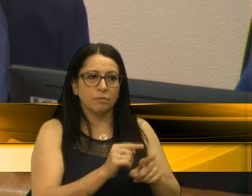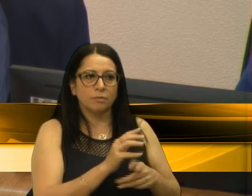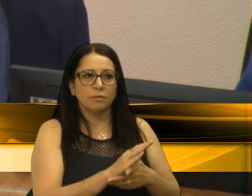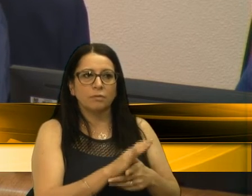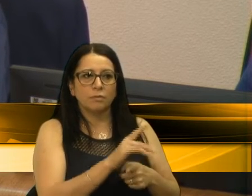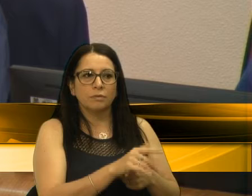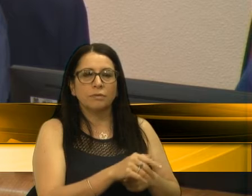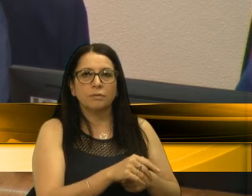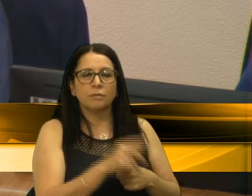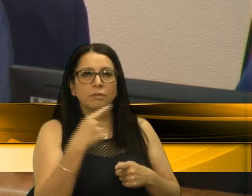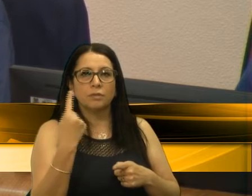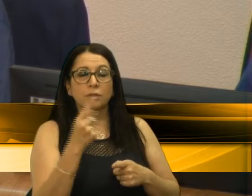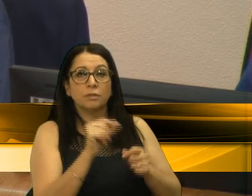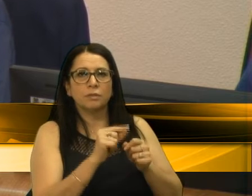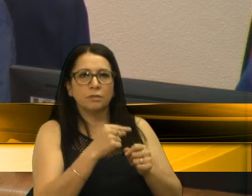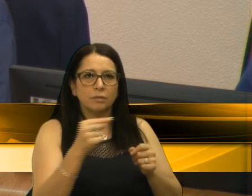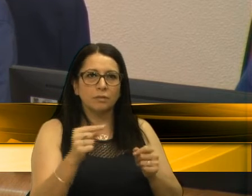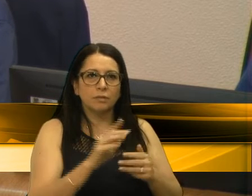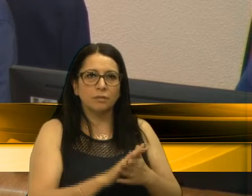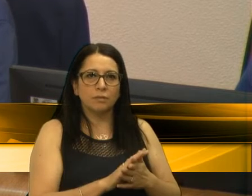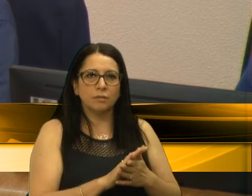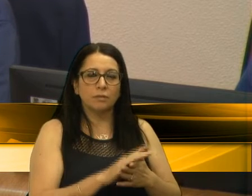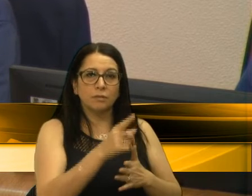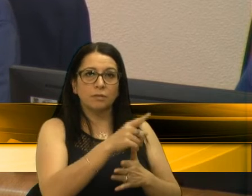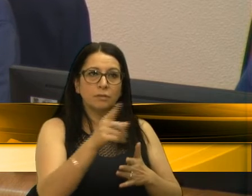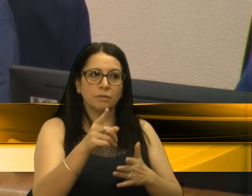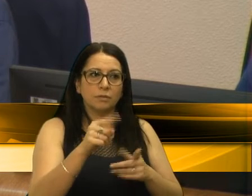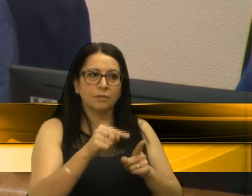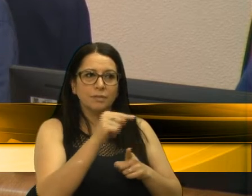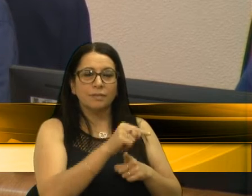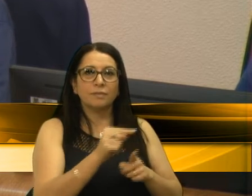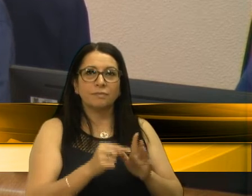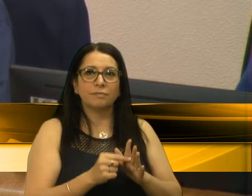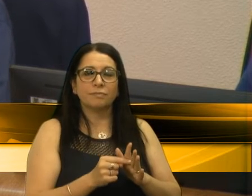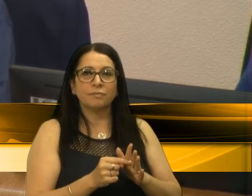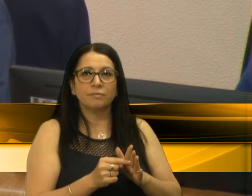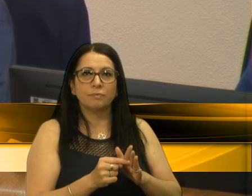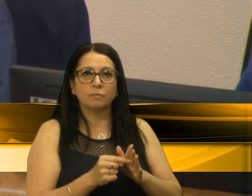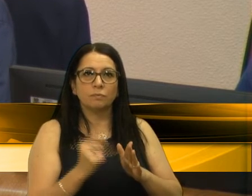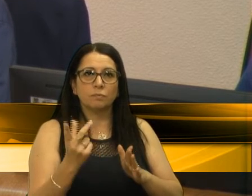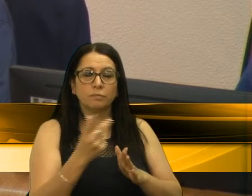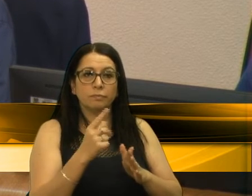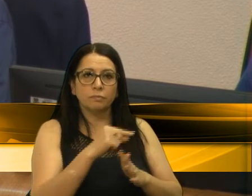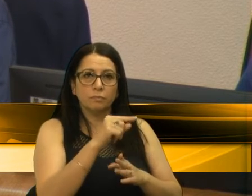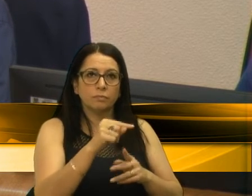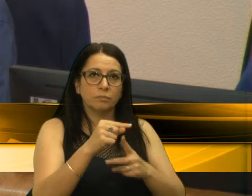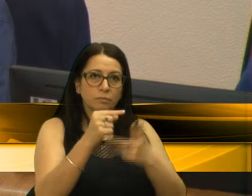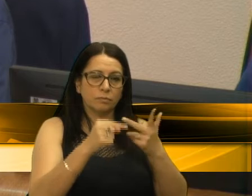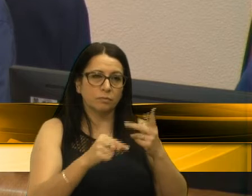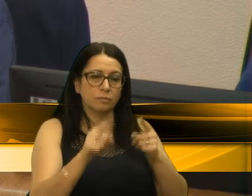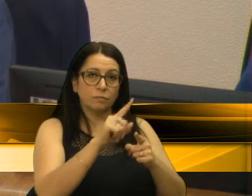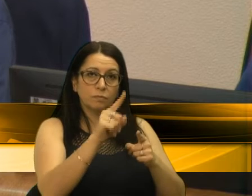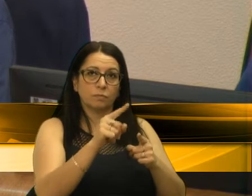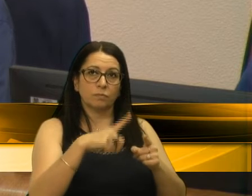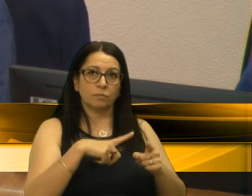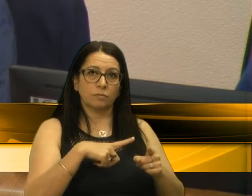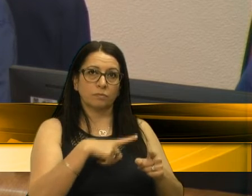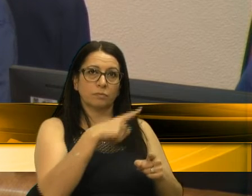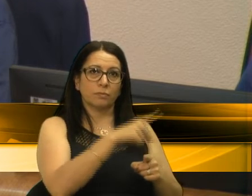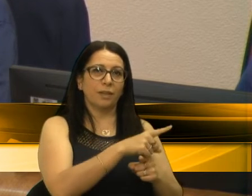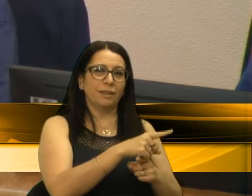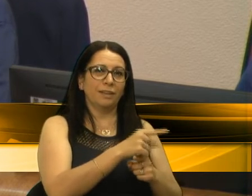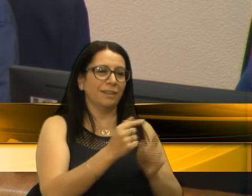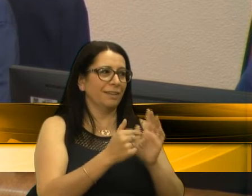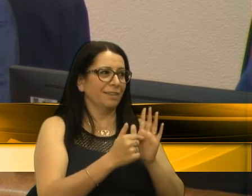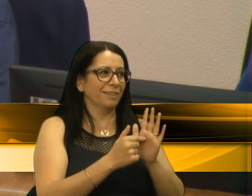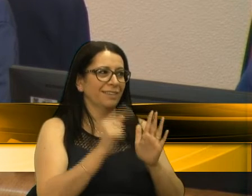praça é conosco. Então, a gente faz uma análise de conflito de evento e posteriormente são analisados então os demais pedidos de pauta de banheiros, enfim, dentro das possibilidades de o